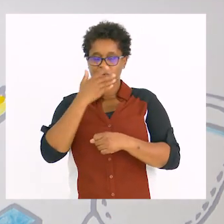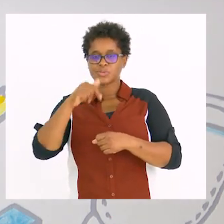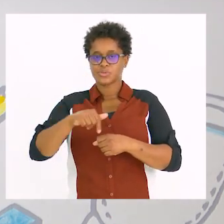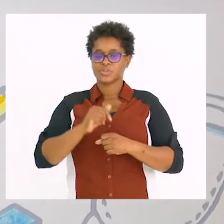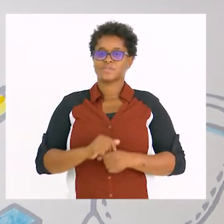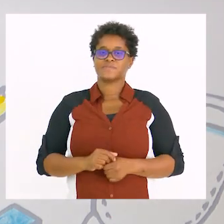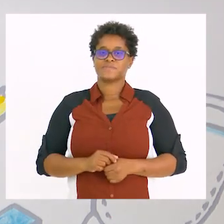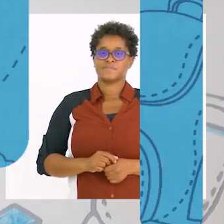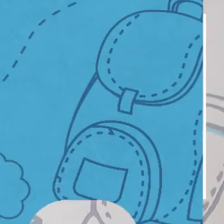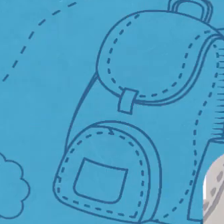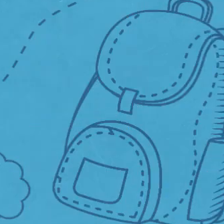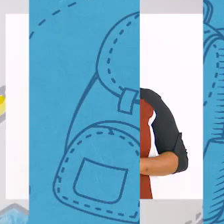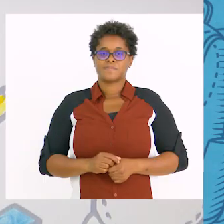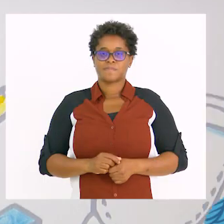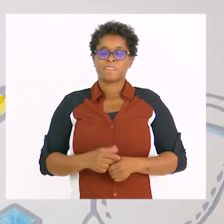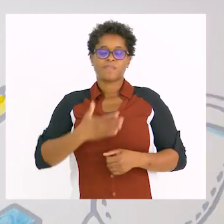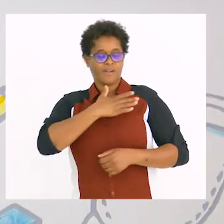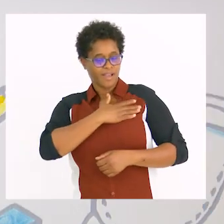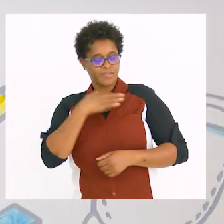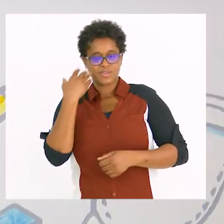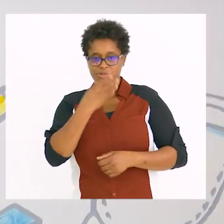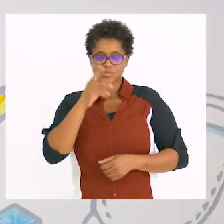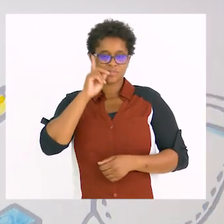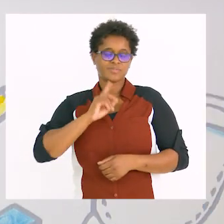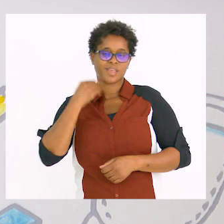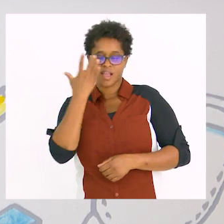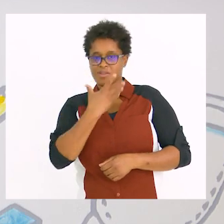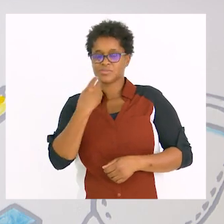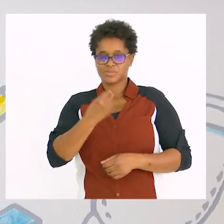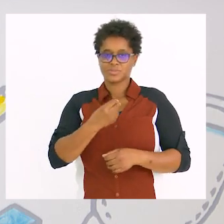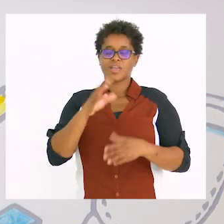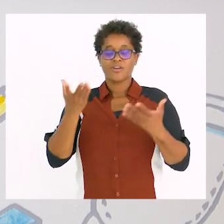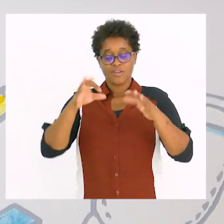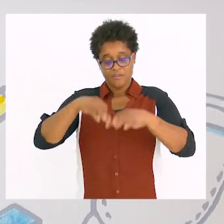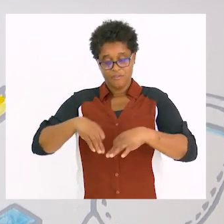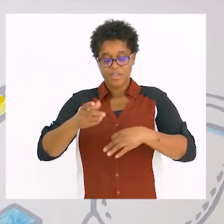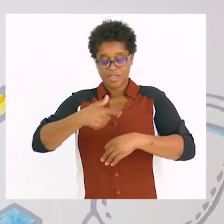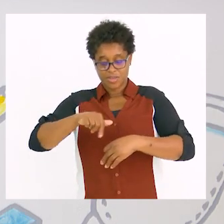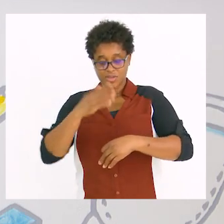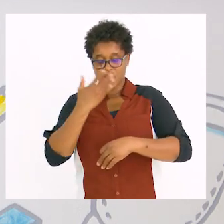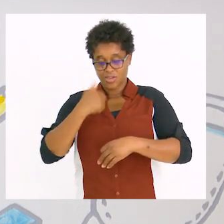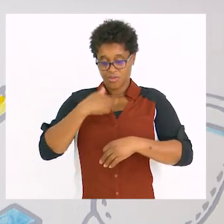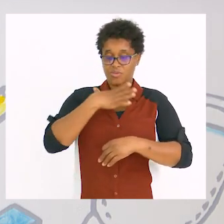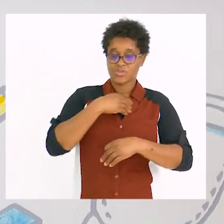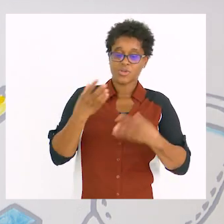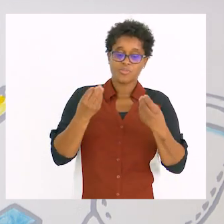de hoje. Caros alunos e alunas, chegamos ao fim da nossa aula. Gostei